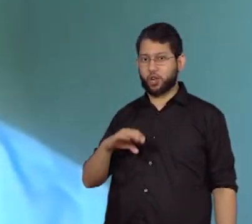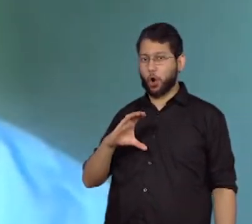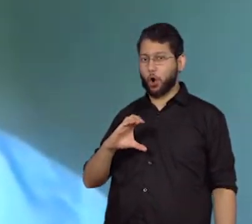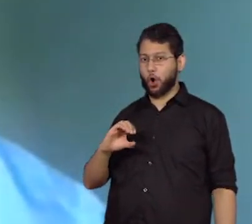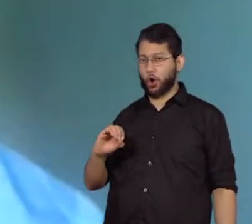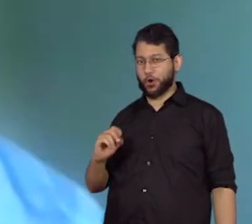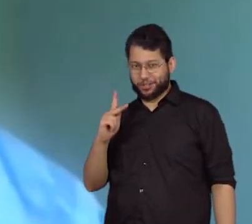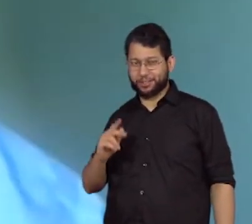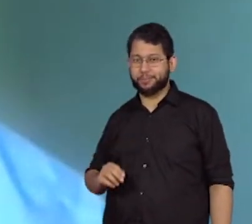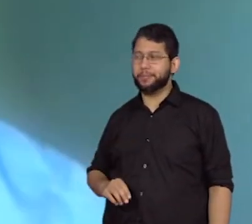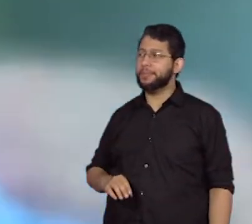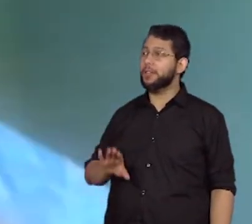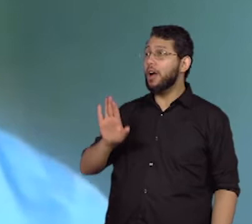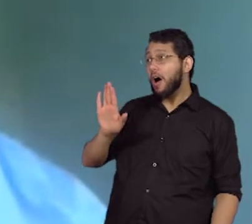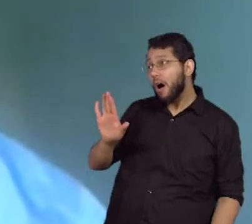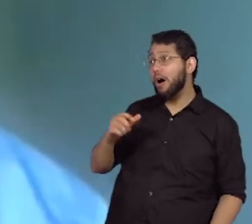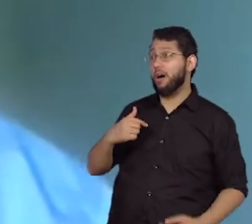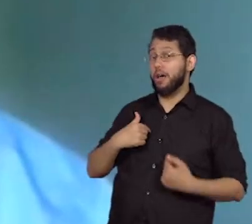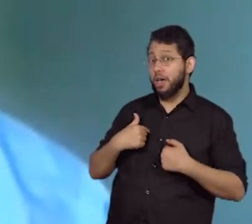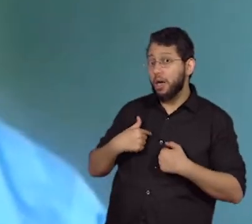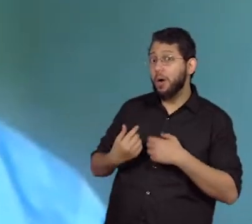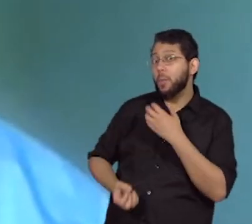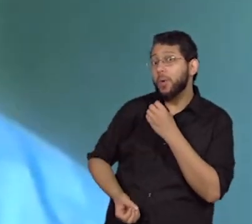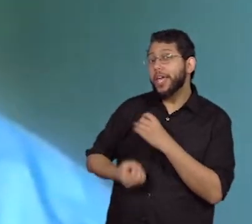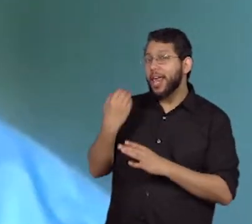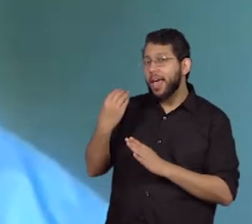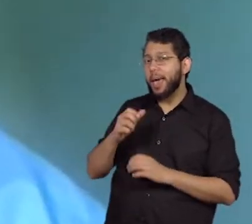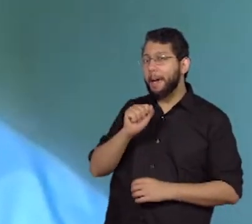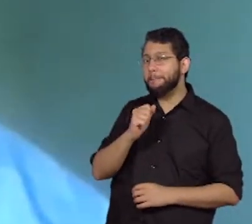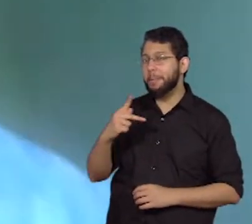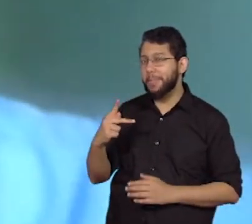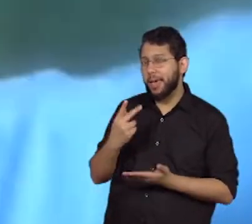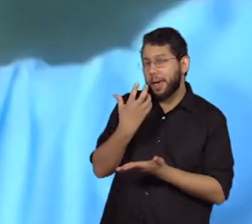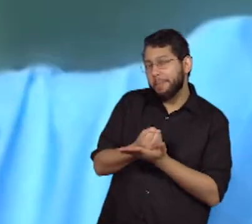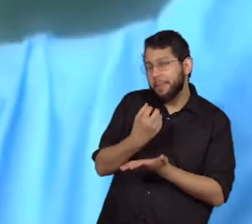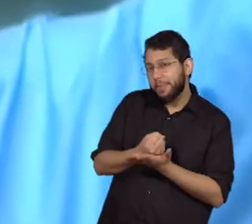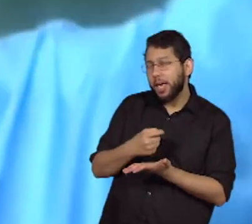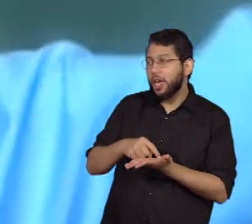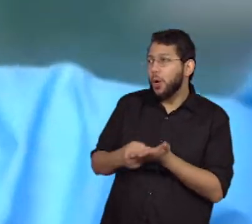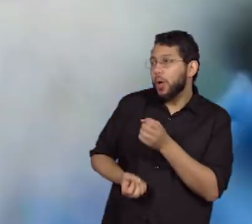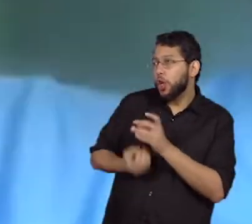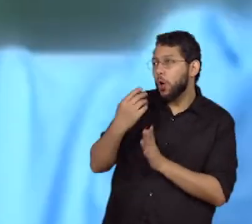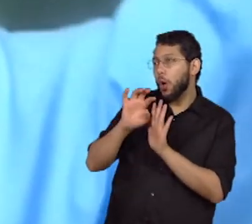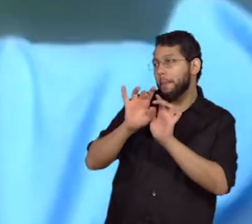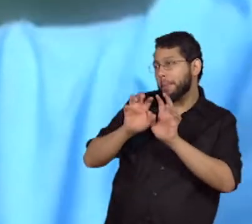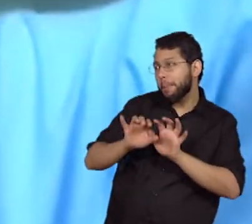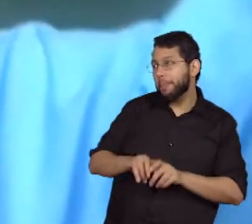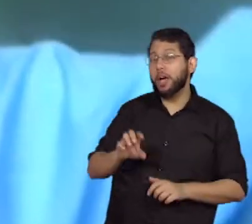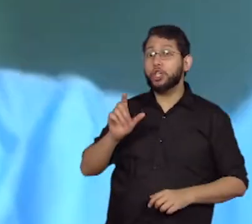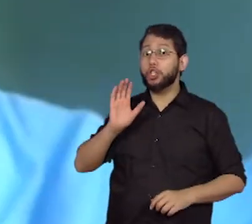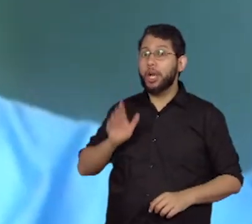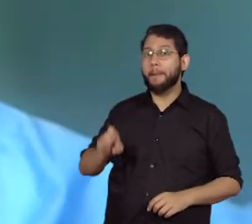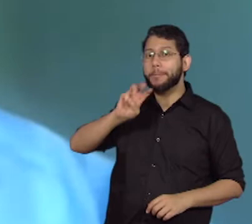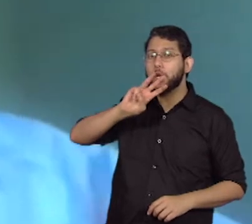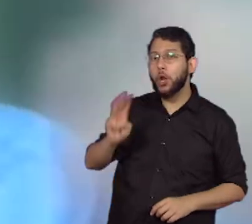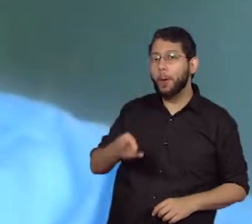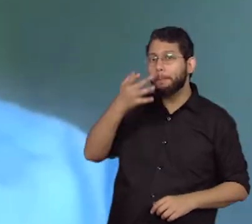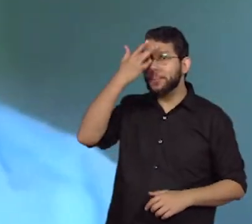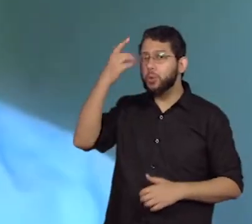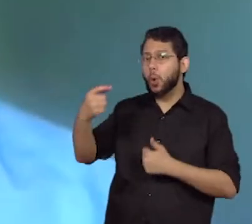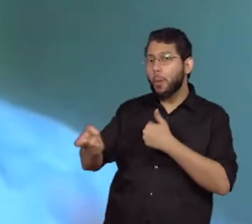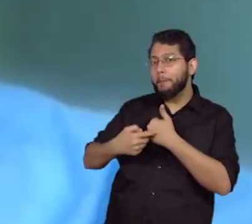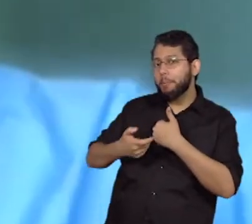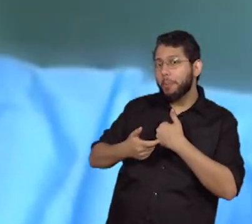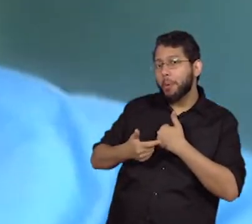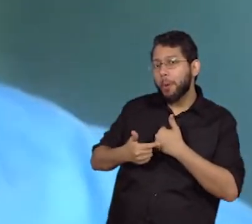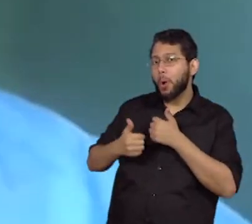olha, fulano de tal, eu desenvolvi essa aplicação ou esse app e eu já tenho X milhões de seguidores, eu tenho